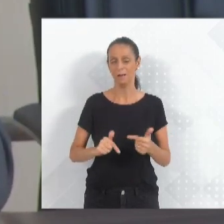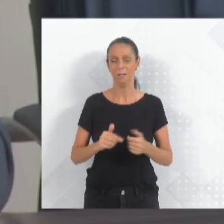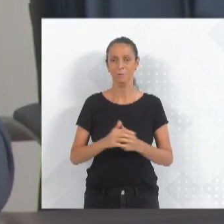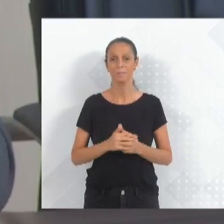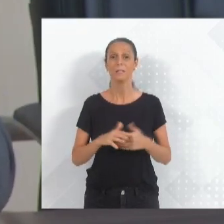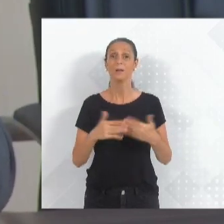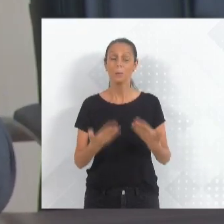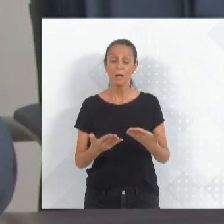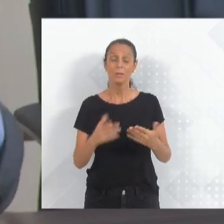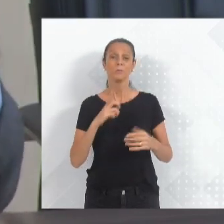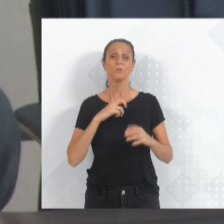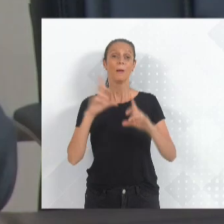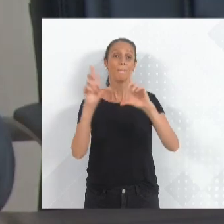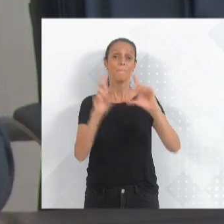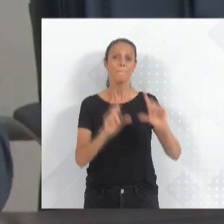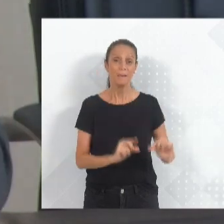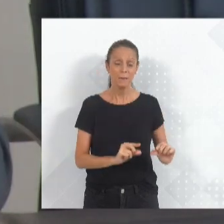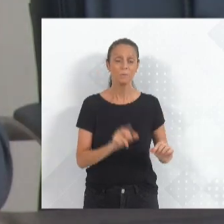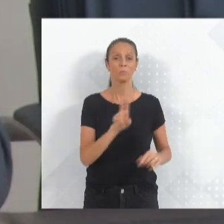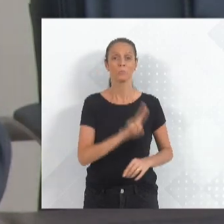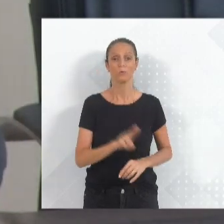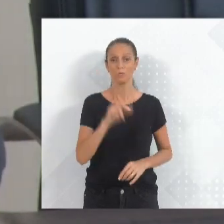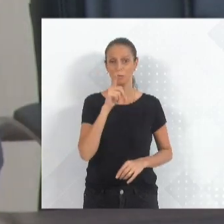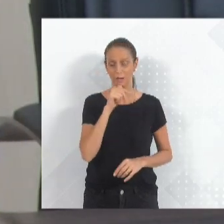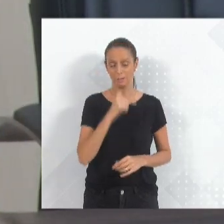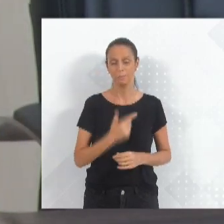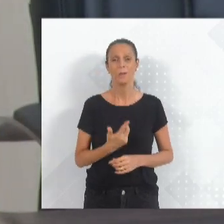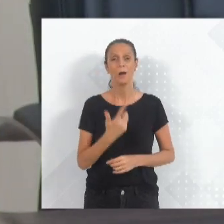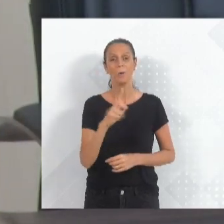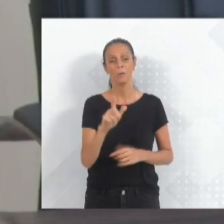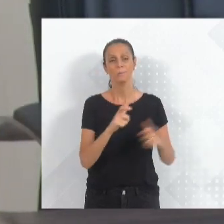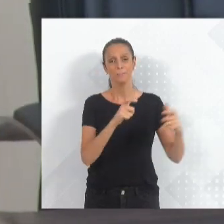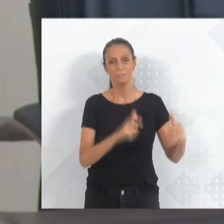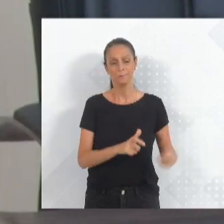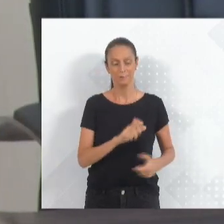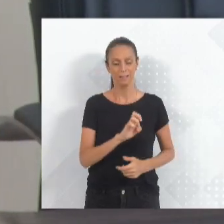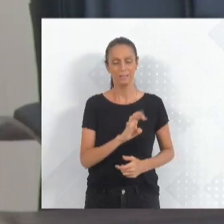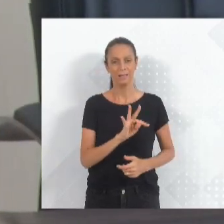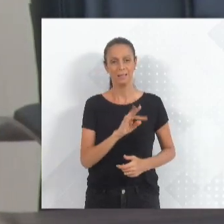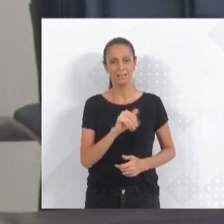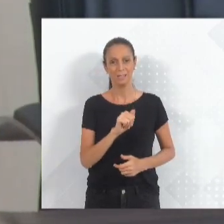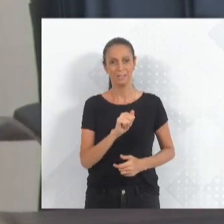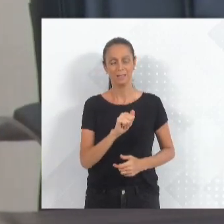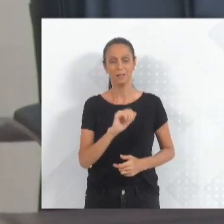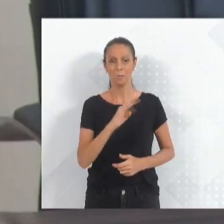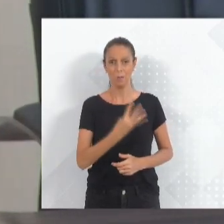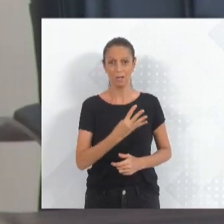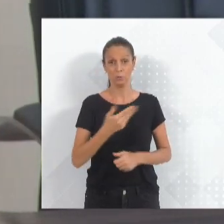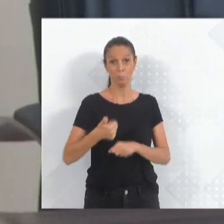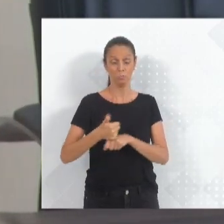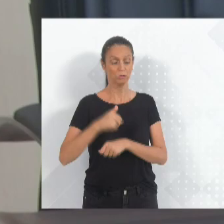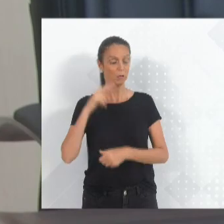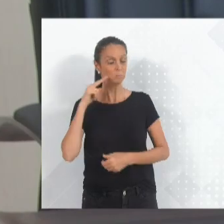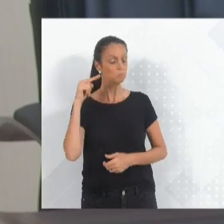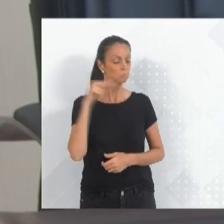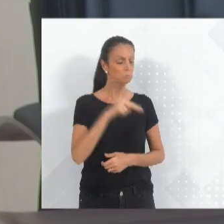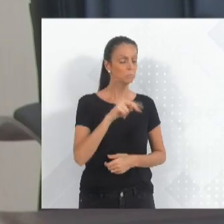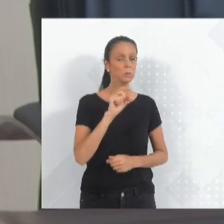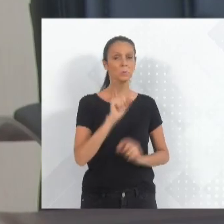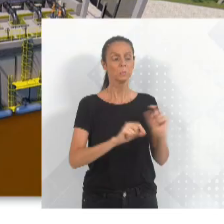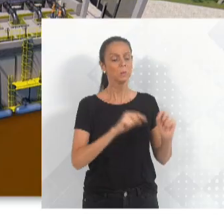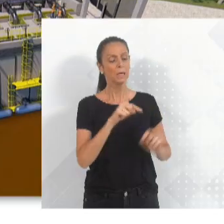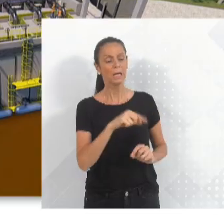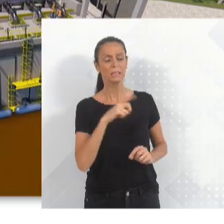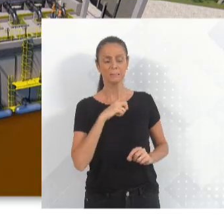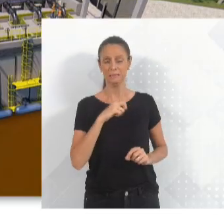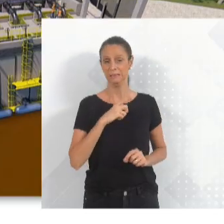cidade. E a ETA 4 também, que foi diagnosticado por profissionais do SAMAI, de que ela veio com